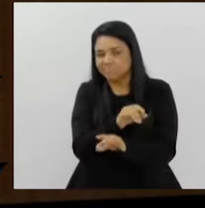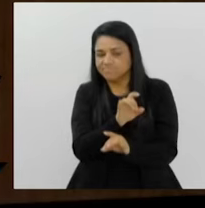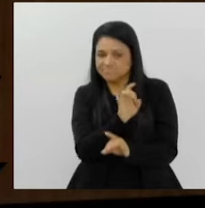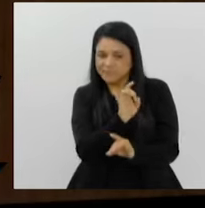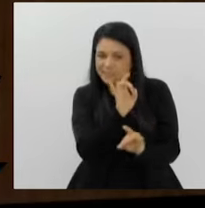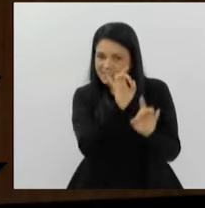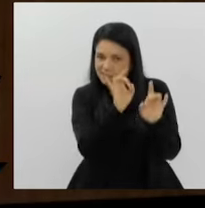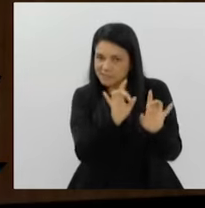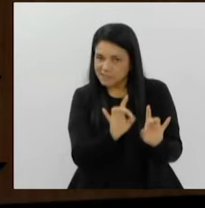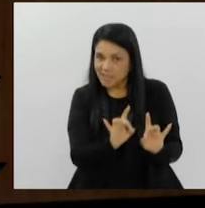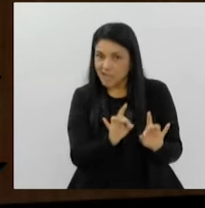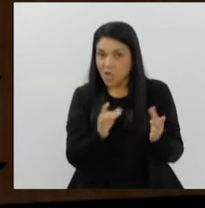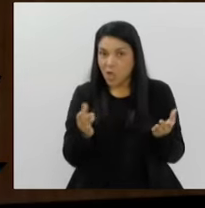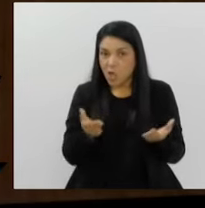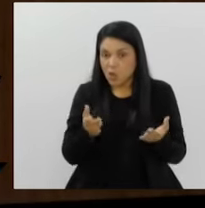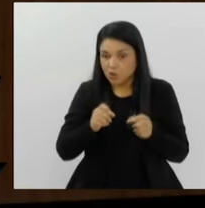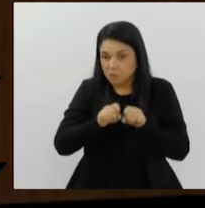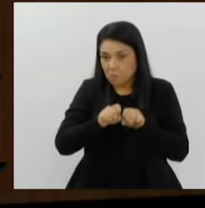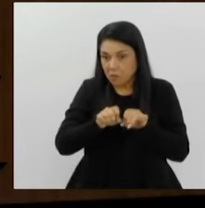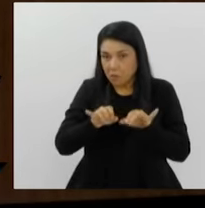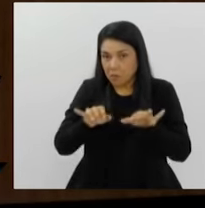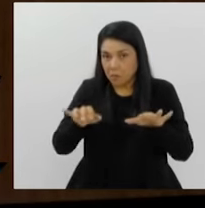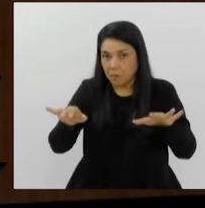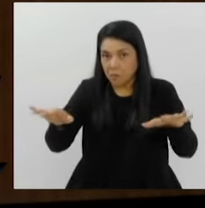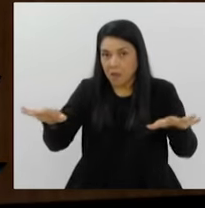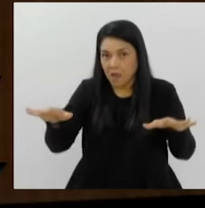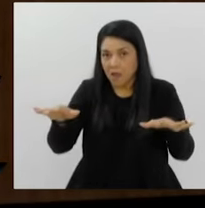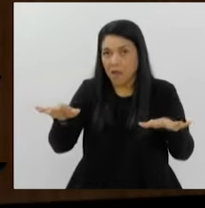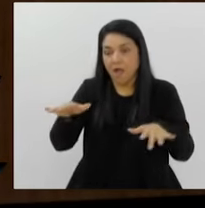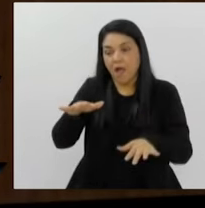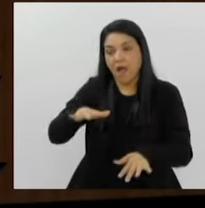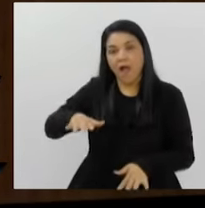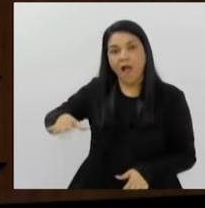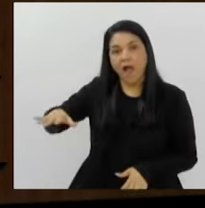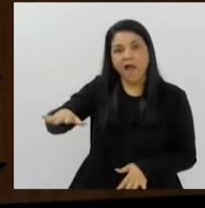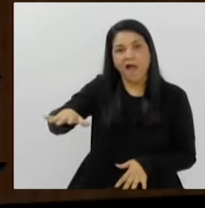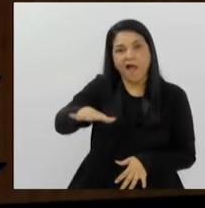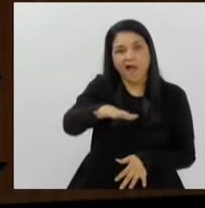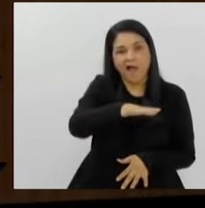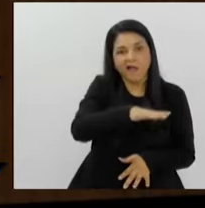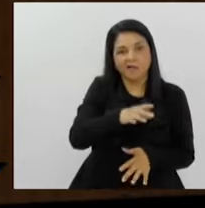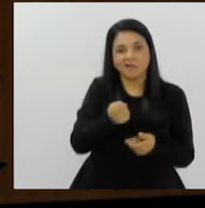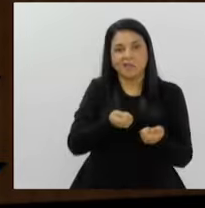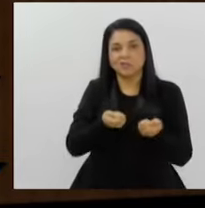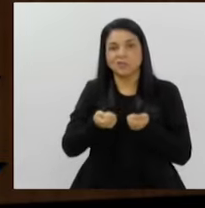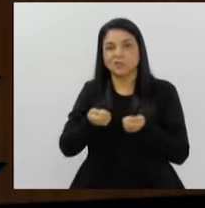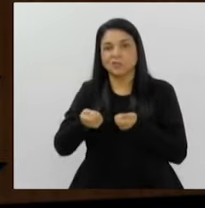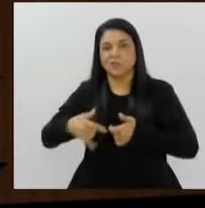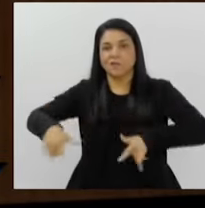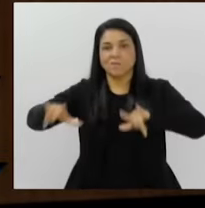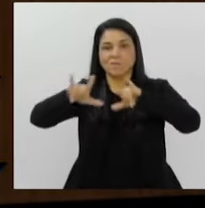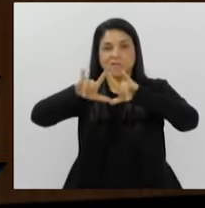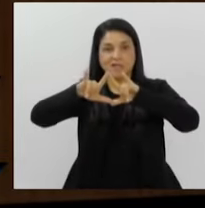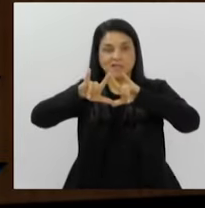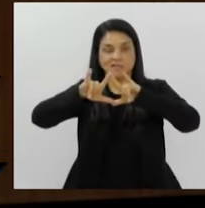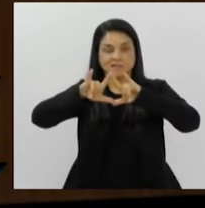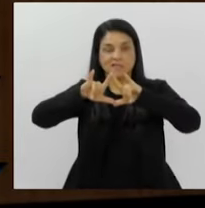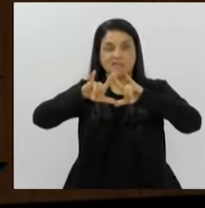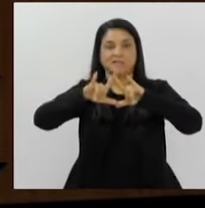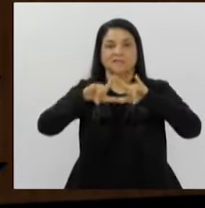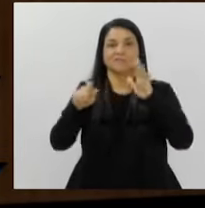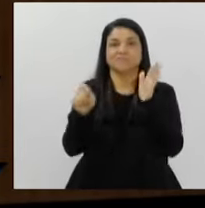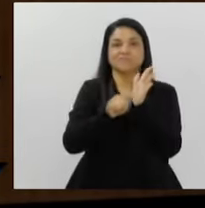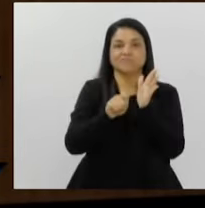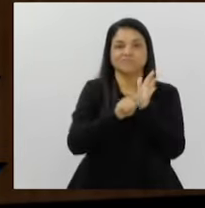não. Elas estão disseminadas por toda essa área que eles controlam, por todas essas comunidades e